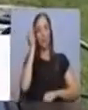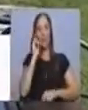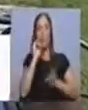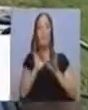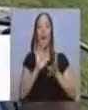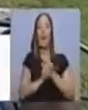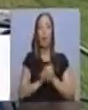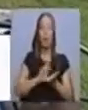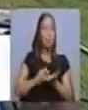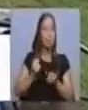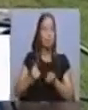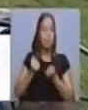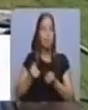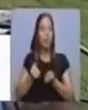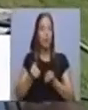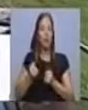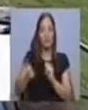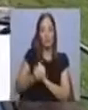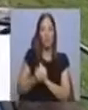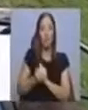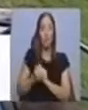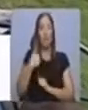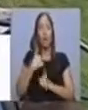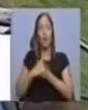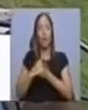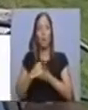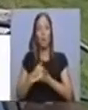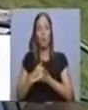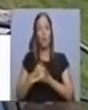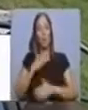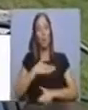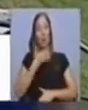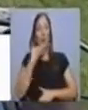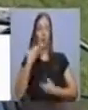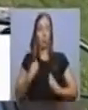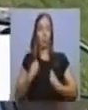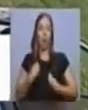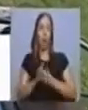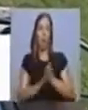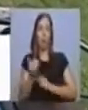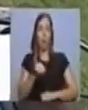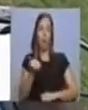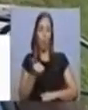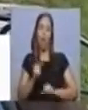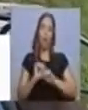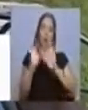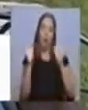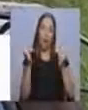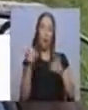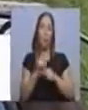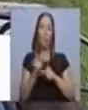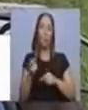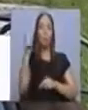subida, tem que ir atracado. E eu venho acompanhá-lo, também me faz jeito isto. Aproveita a boleia. Claro, porque ele não pode.